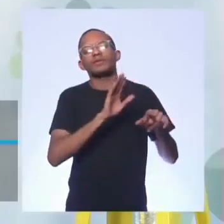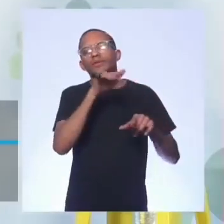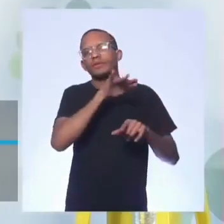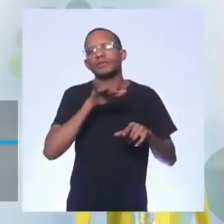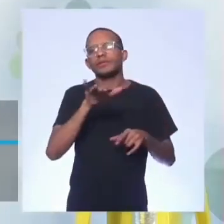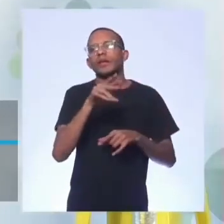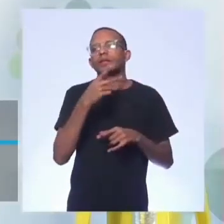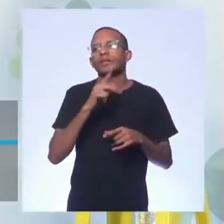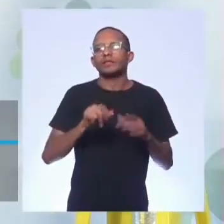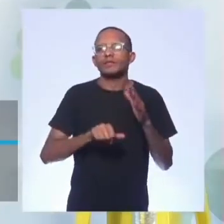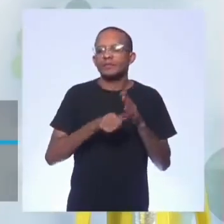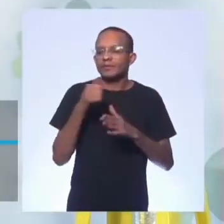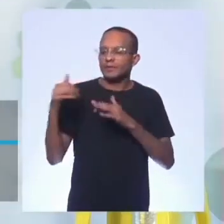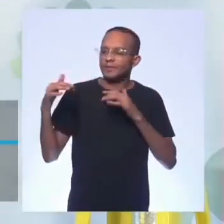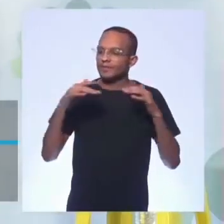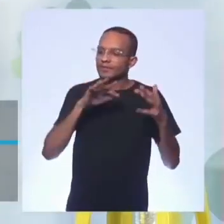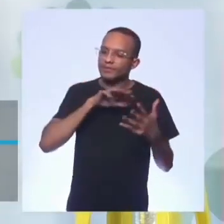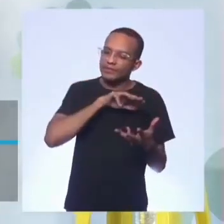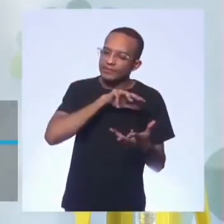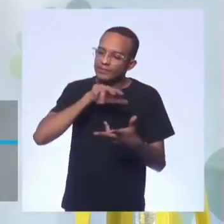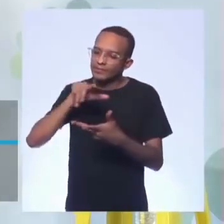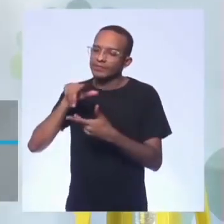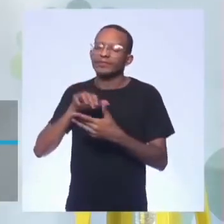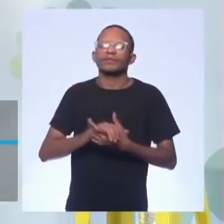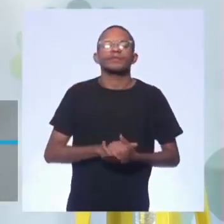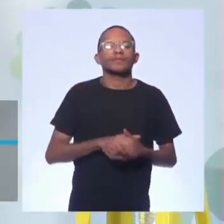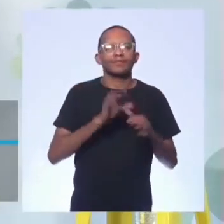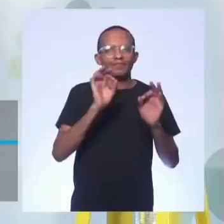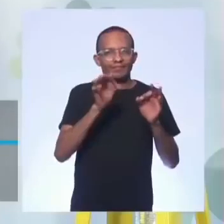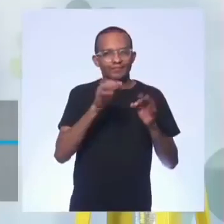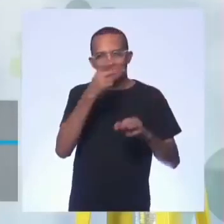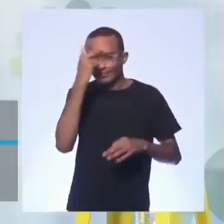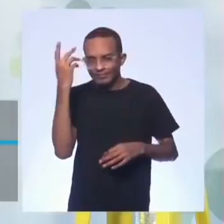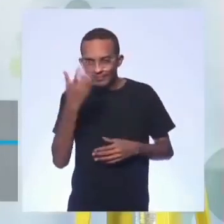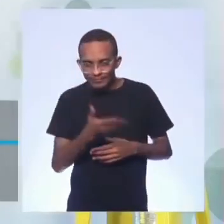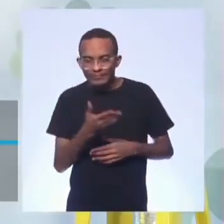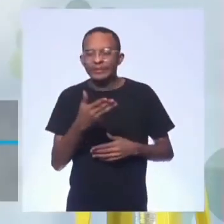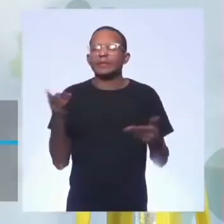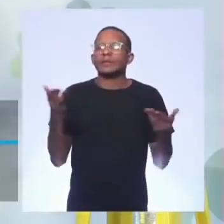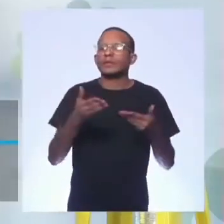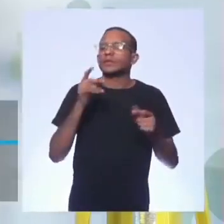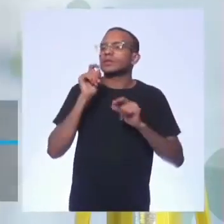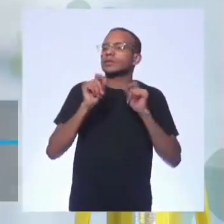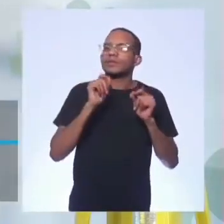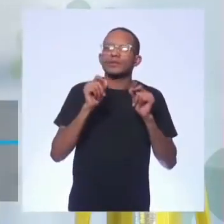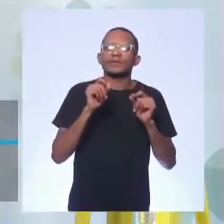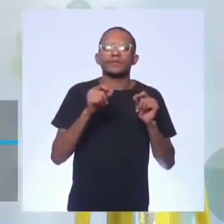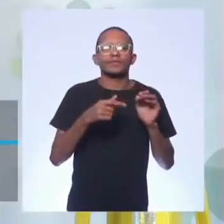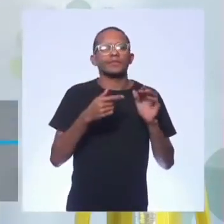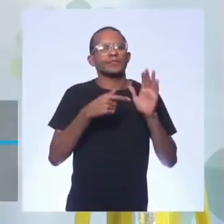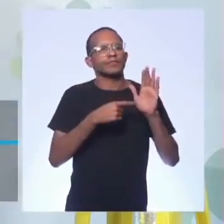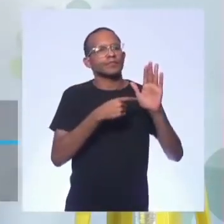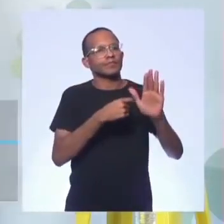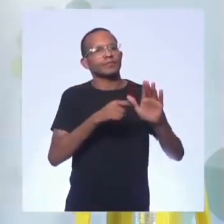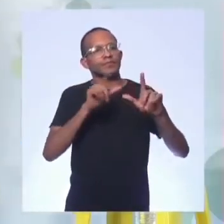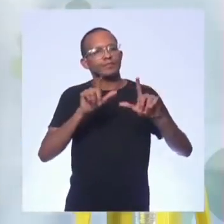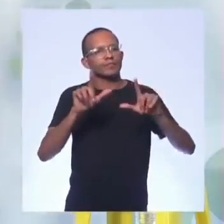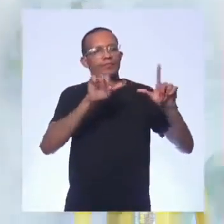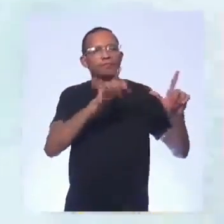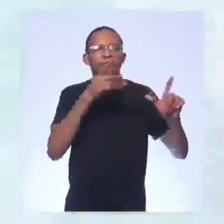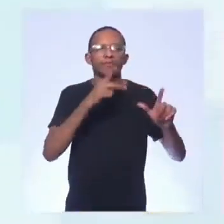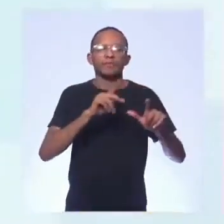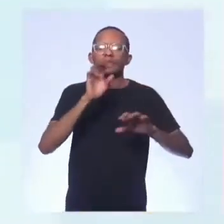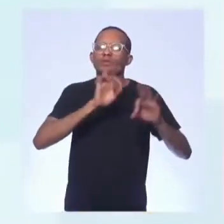aí nesse primeiro conflito mundial. Legal, galera? Vamos então aqui para a tela, o prof